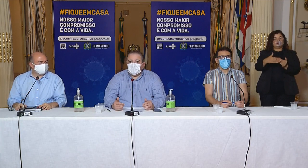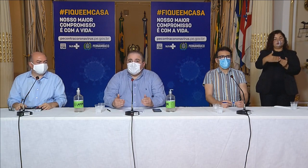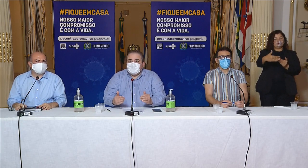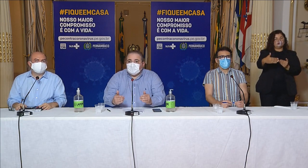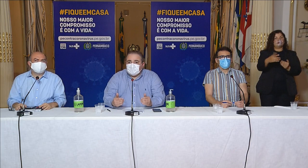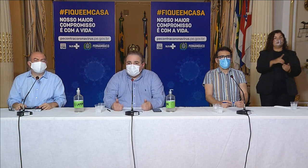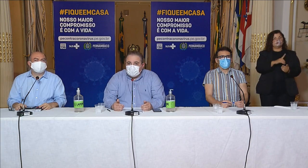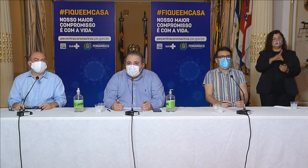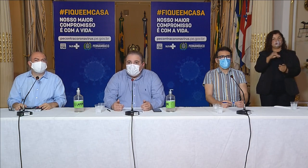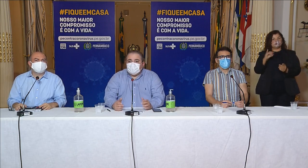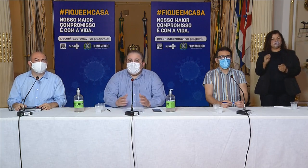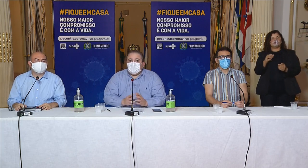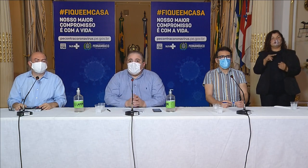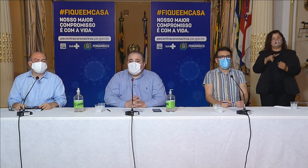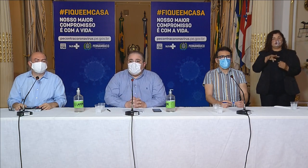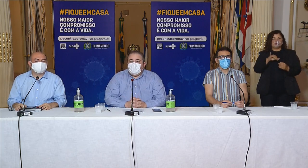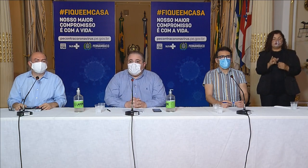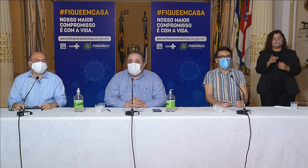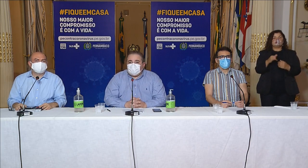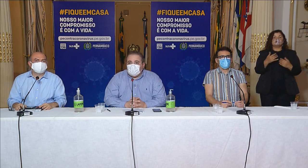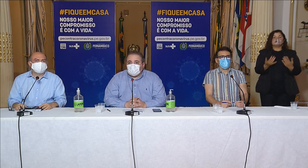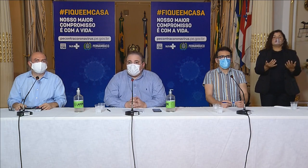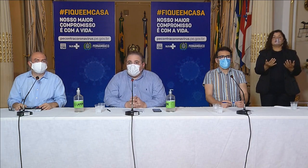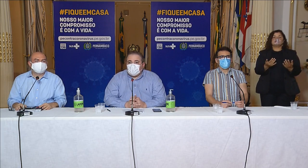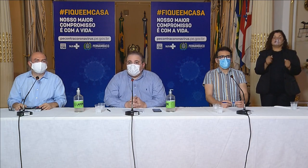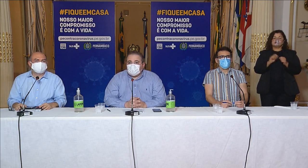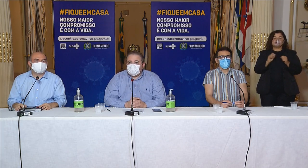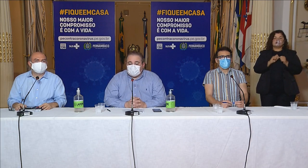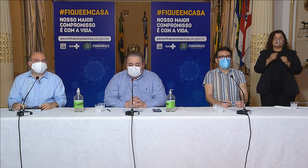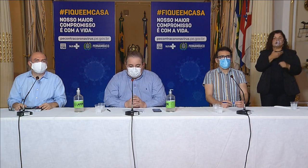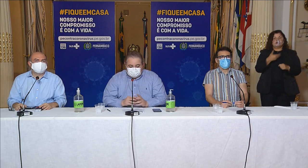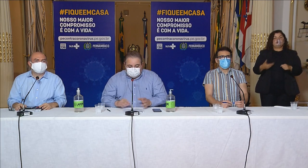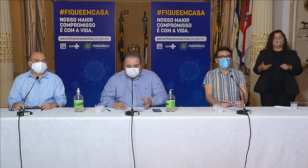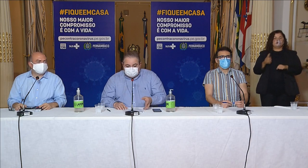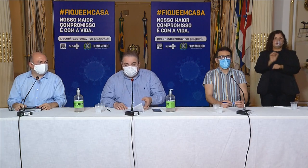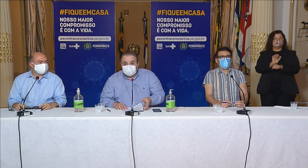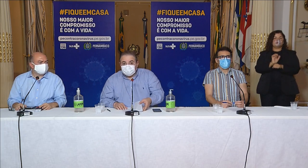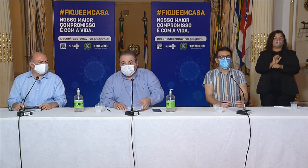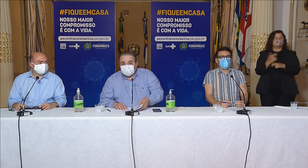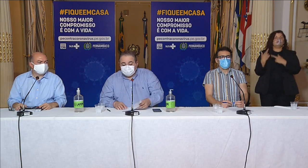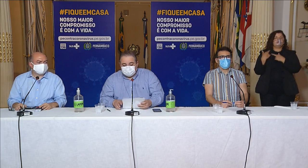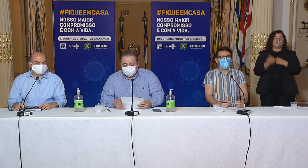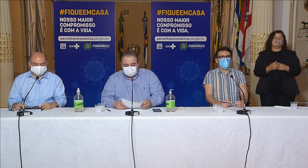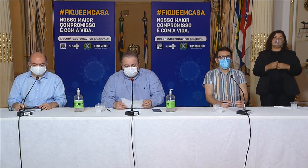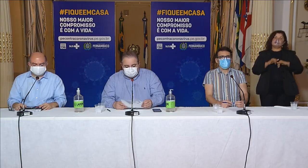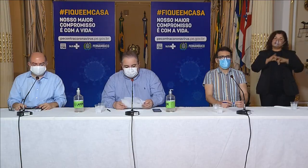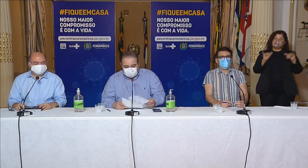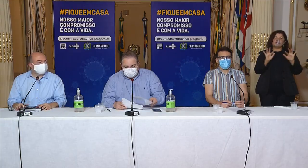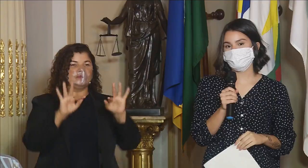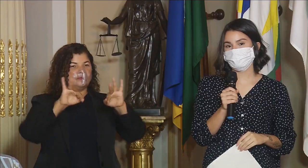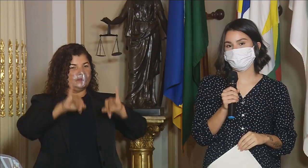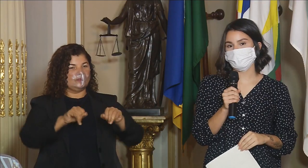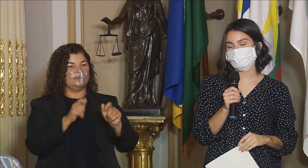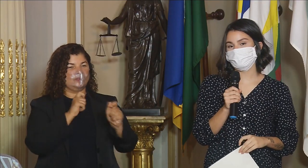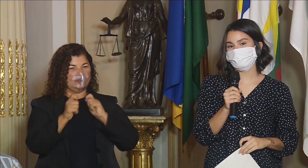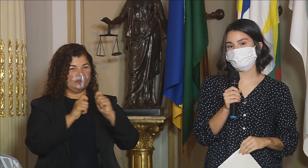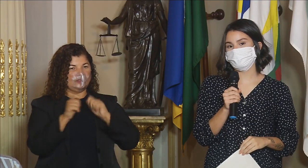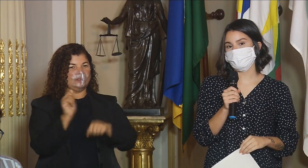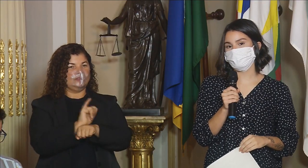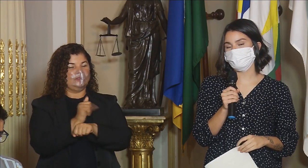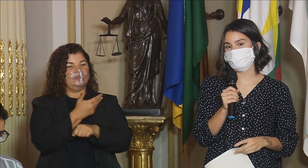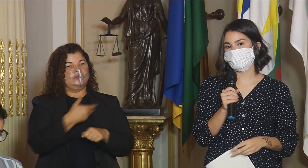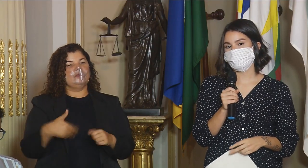dias, que será feito pelo Governo do Estado. Encerramos então mais uma coletiva online do